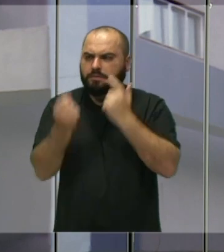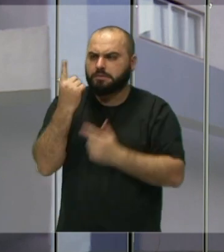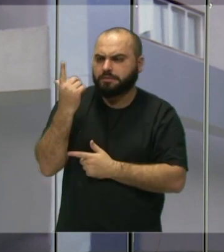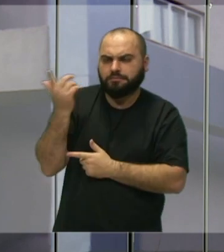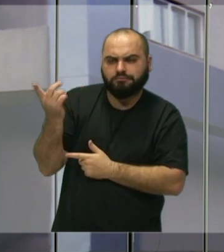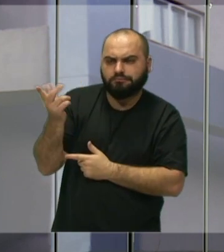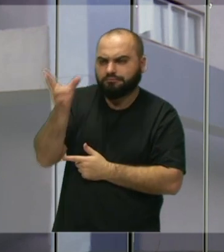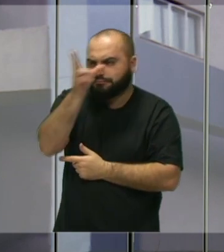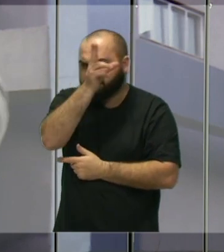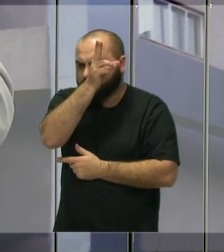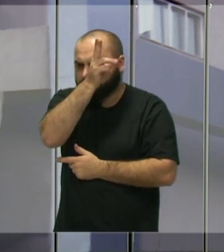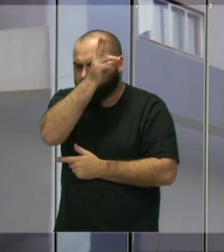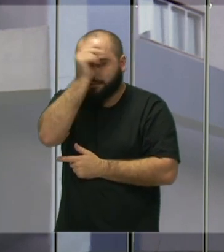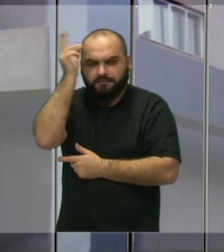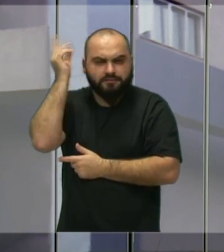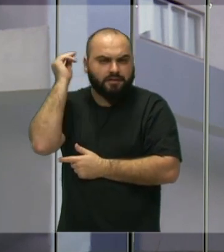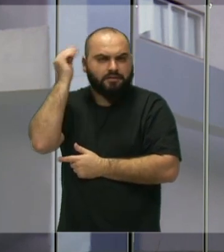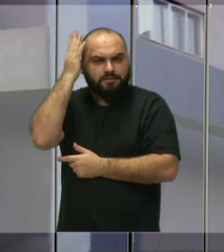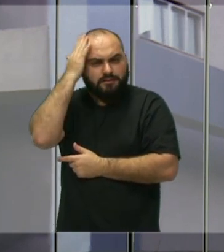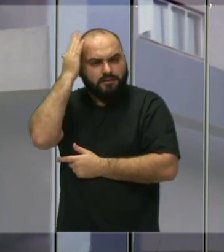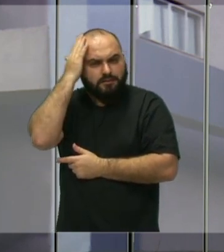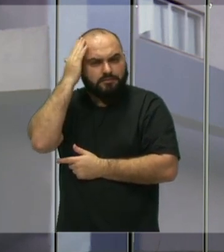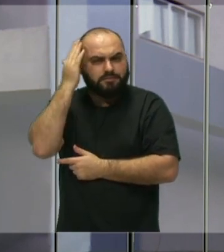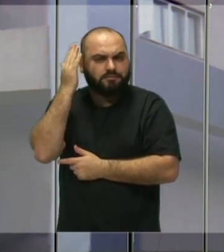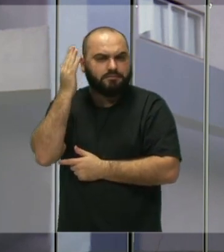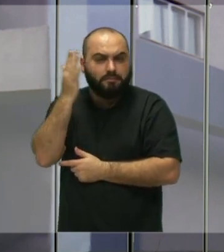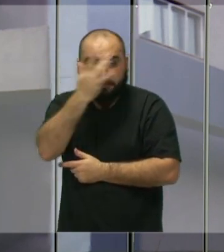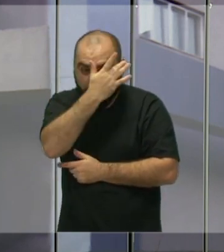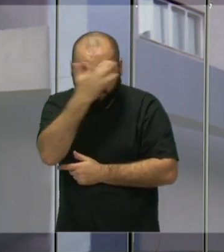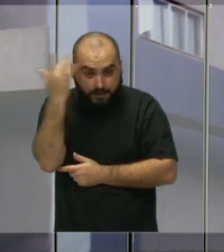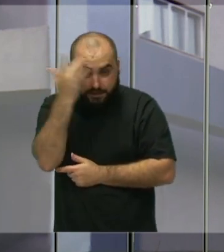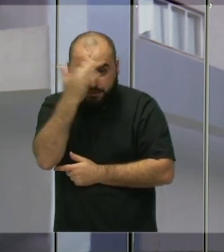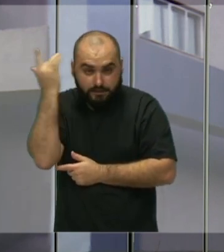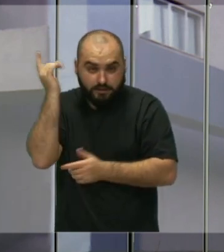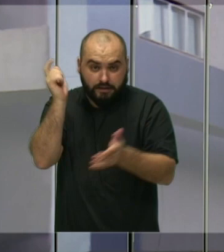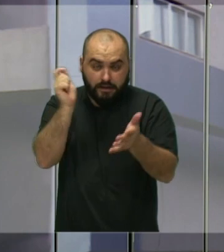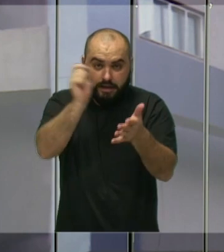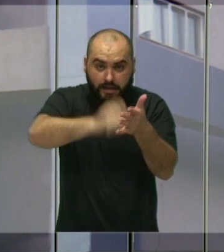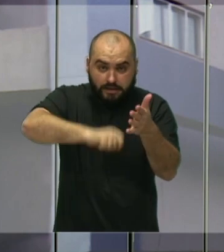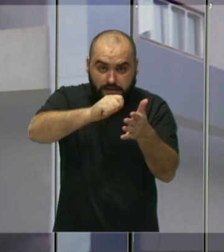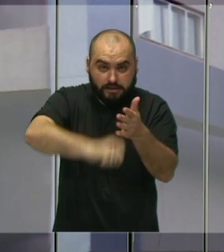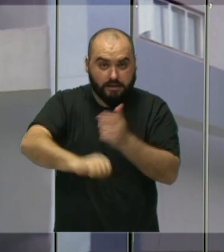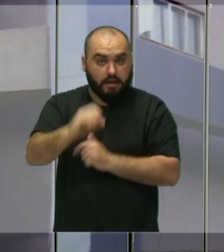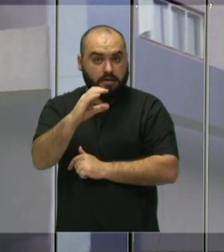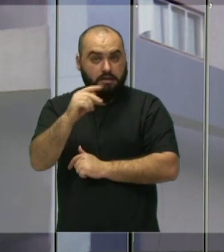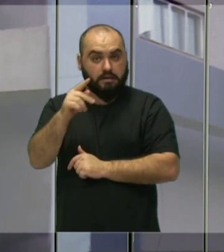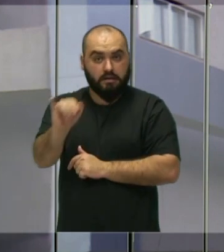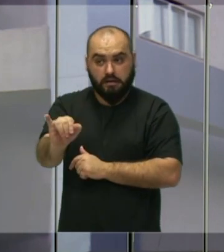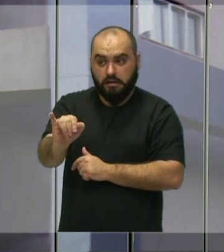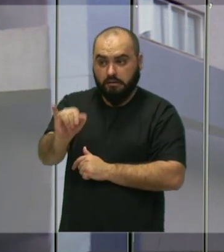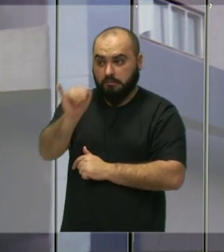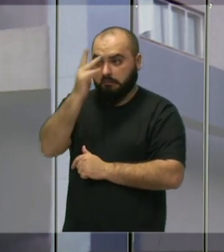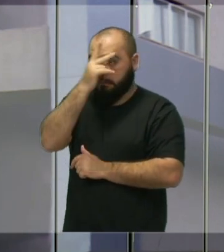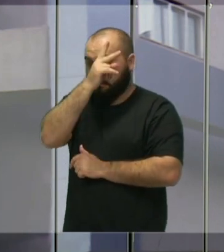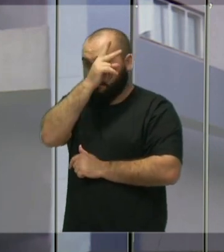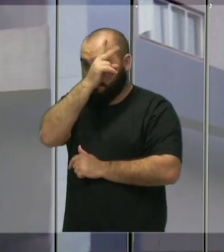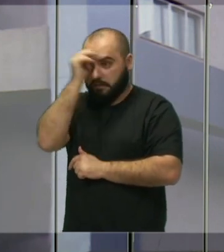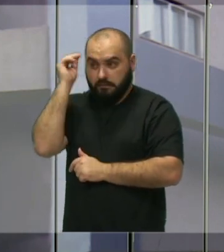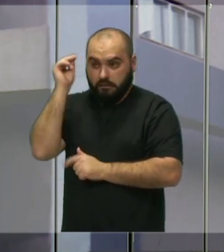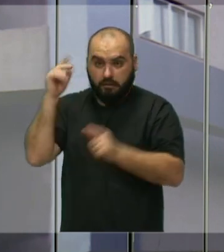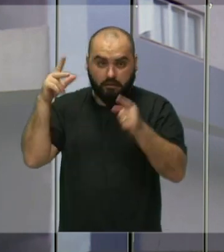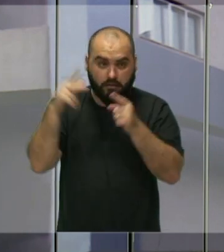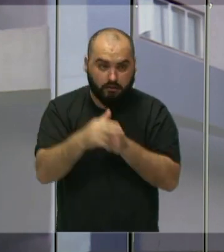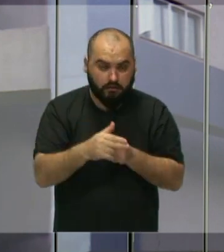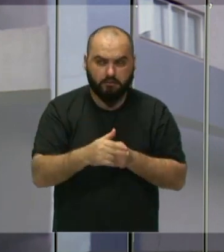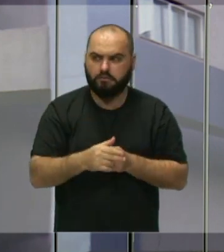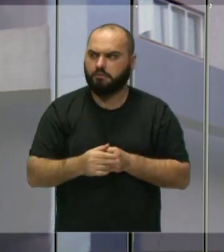certo modo, retalhando pessoas que assinam uma CPI, eu acho que você tem que rever muita